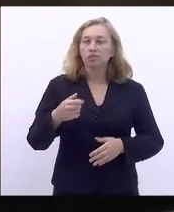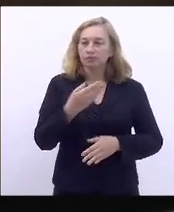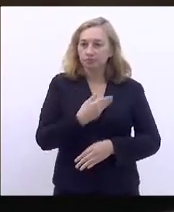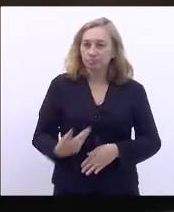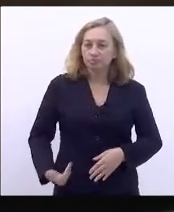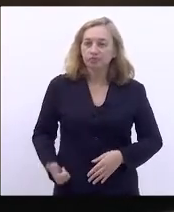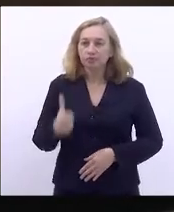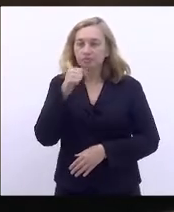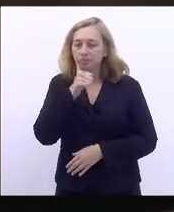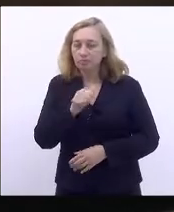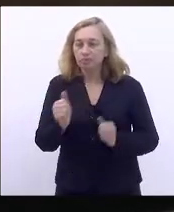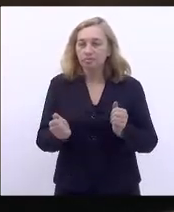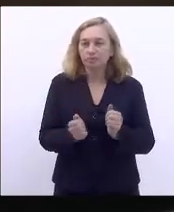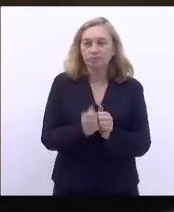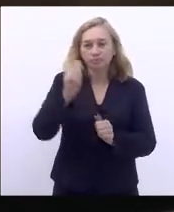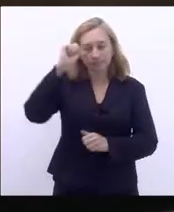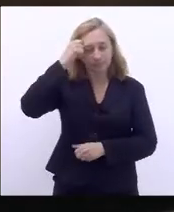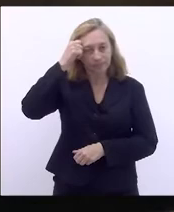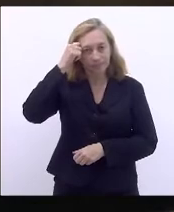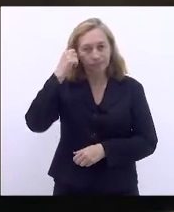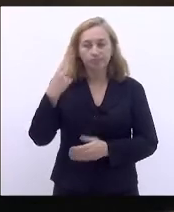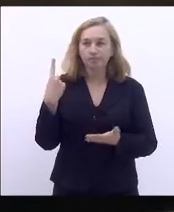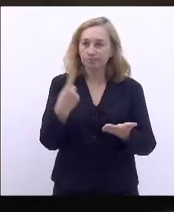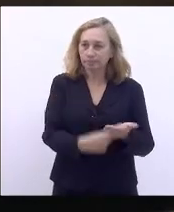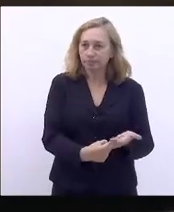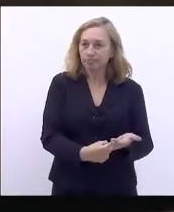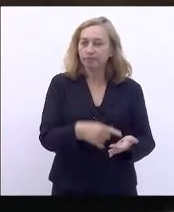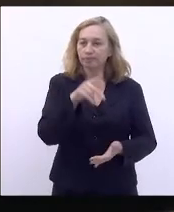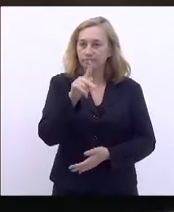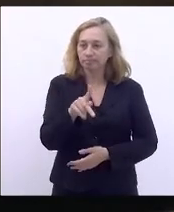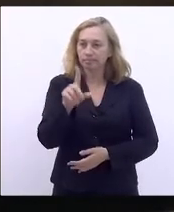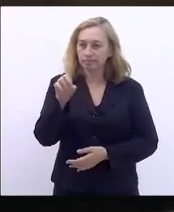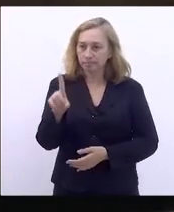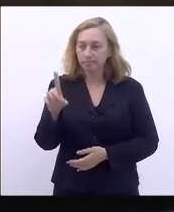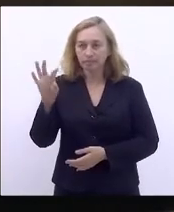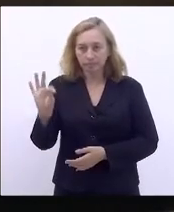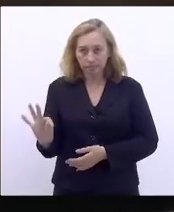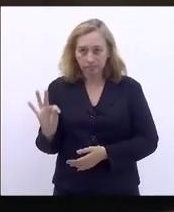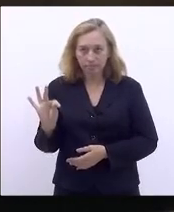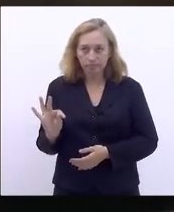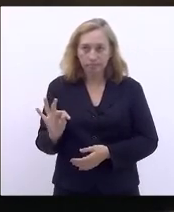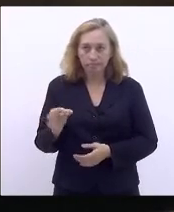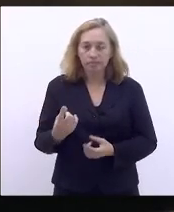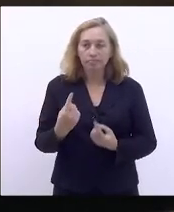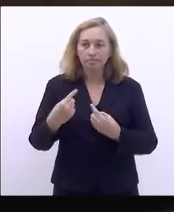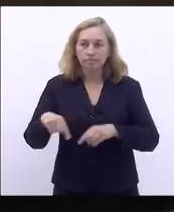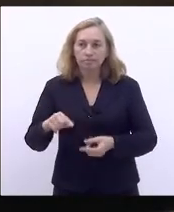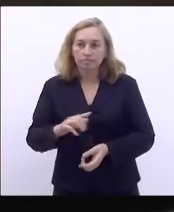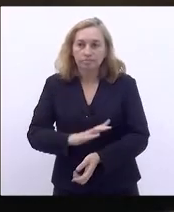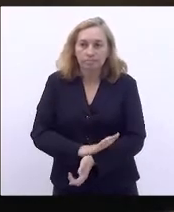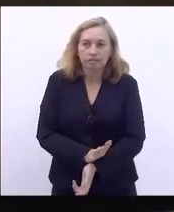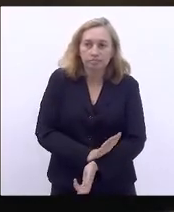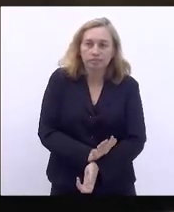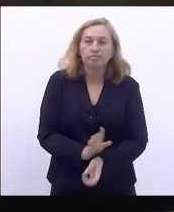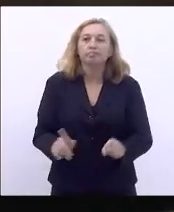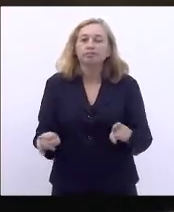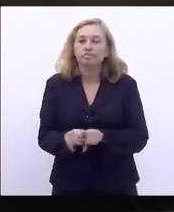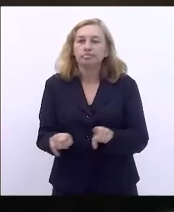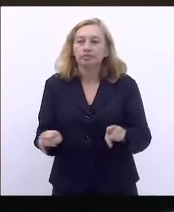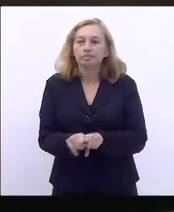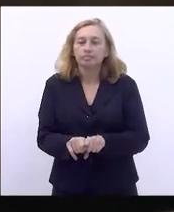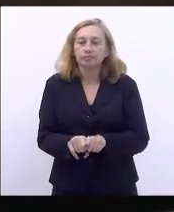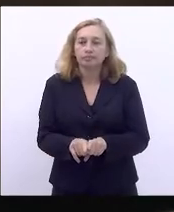Isso mostra o compromisso do PDT com a questão do enfrentamento ao racismo e com a questão